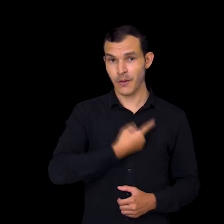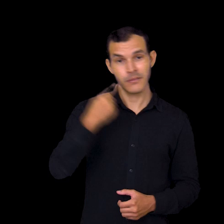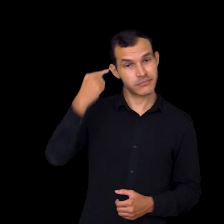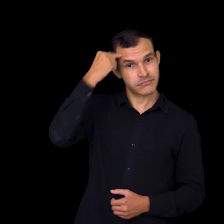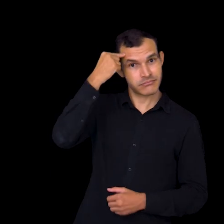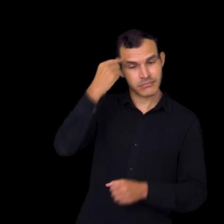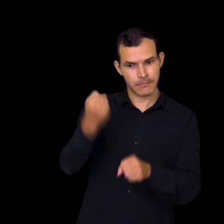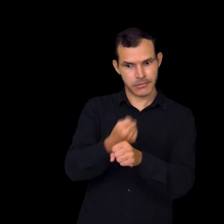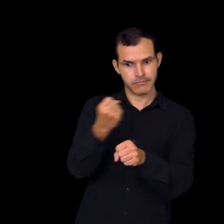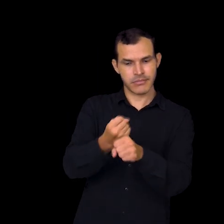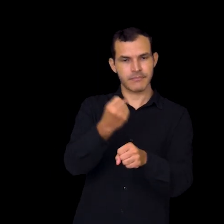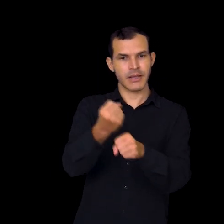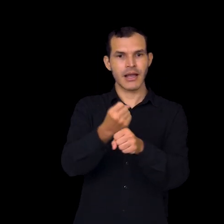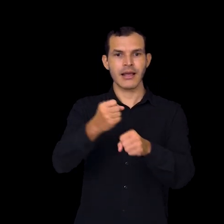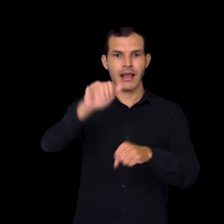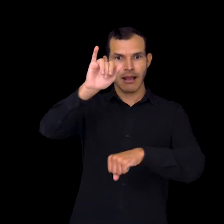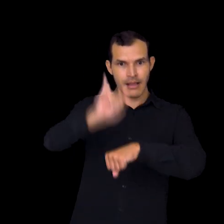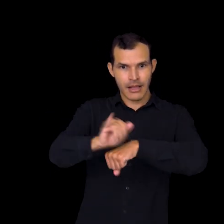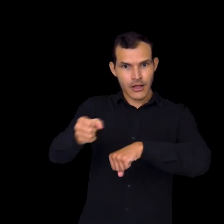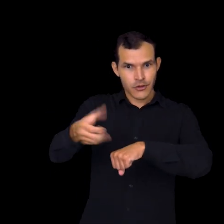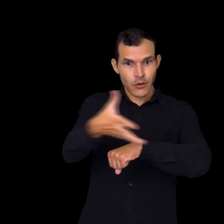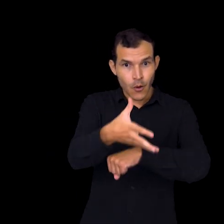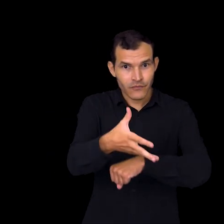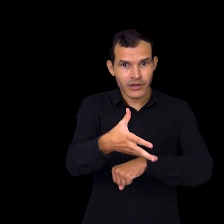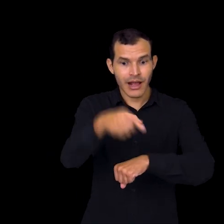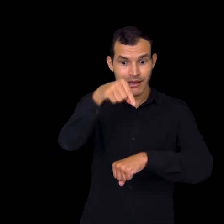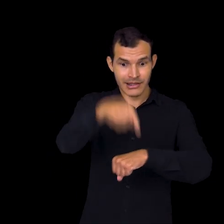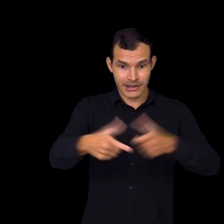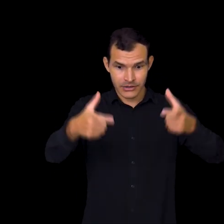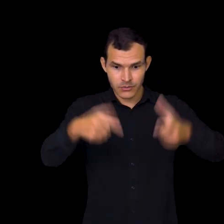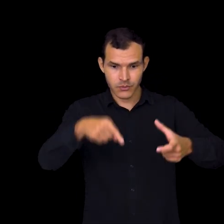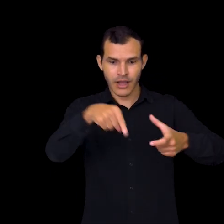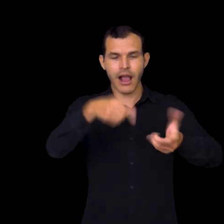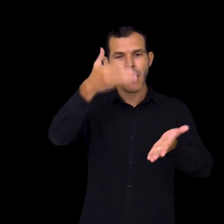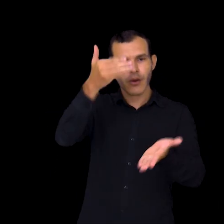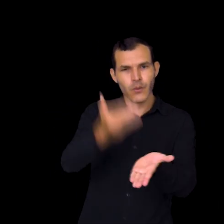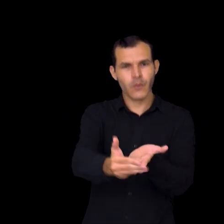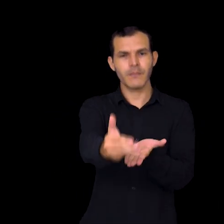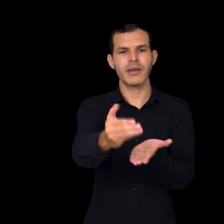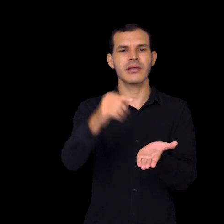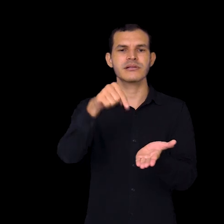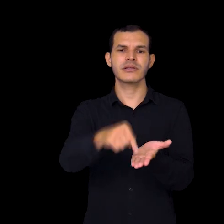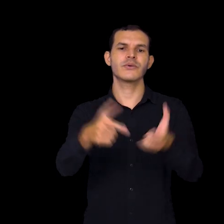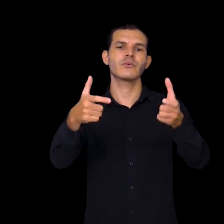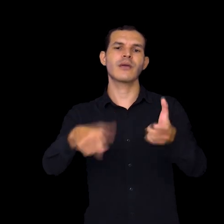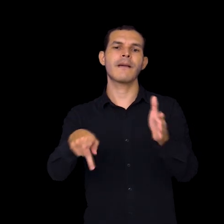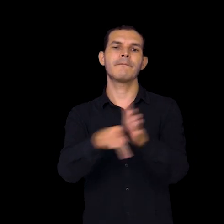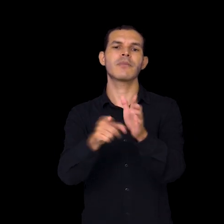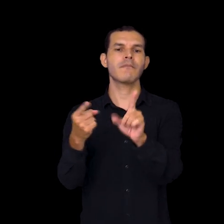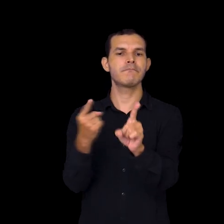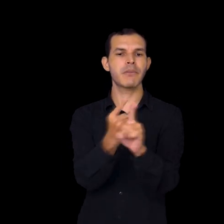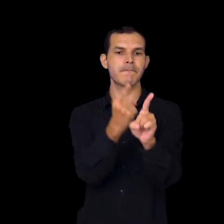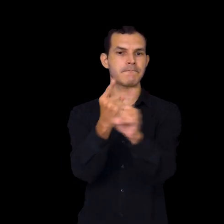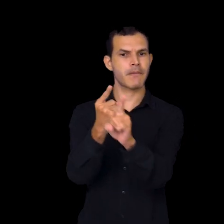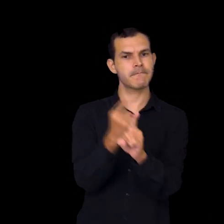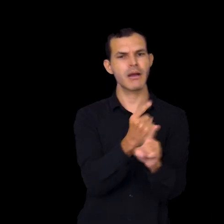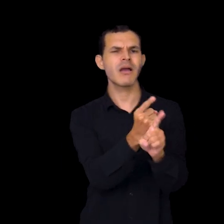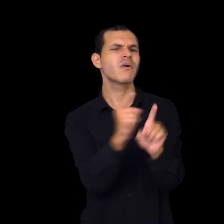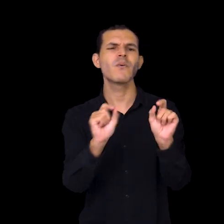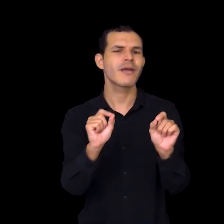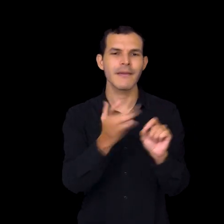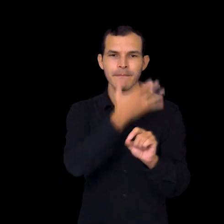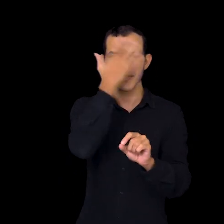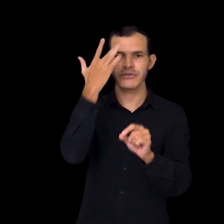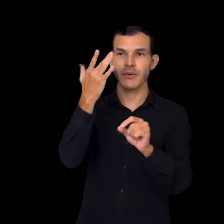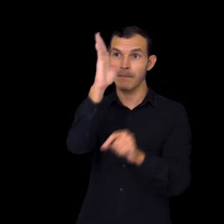que a construção da nova capital, ela dá início a essa localidade como uma localidade de encontros, né? Encontros de pessoas